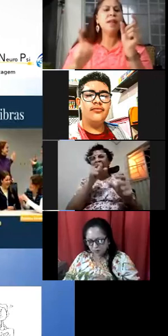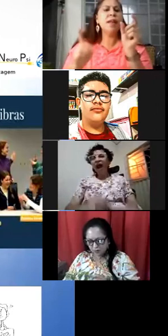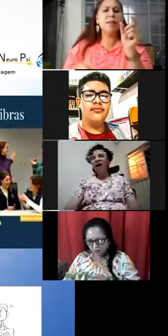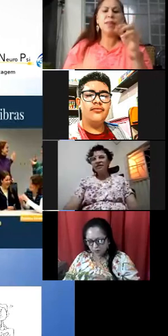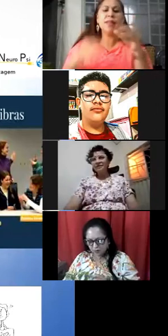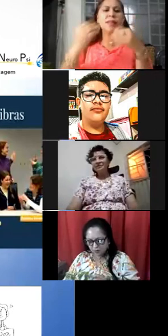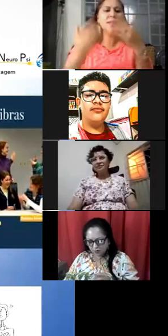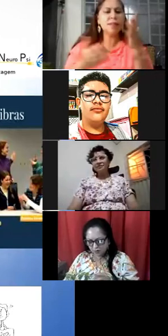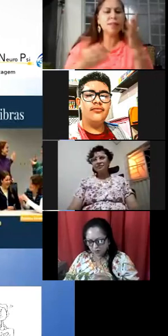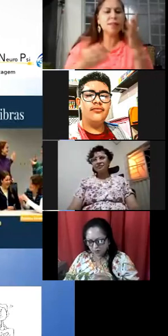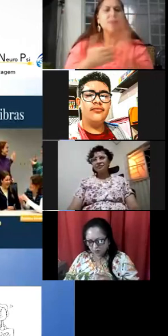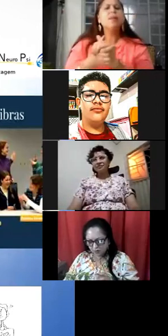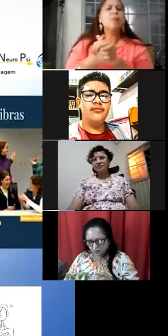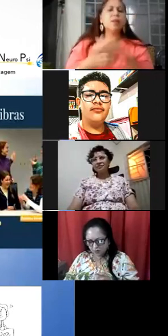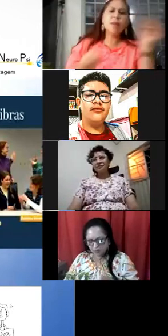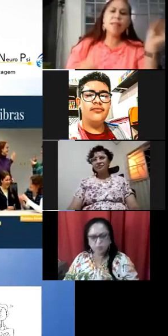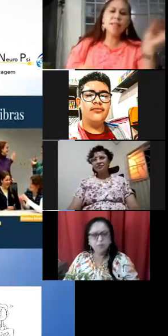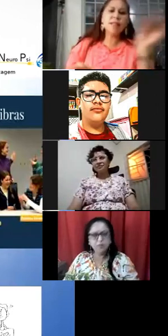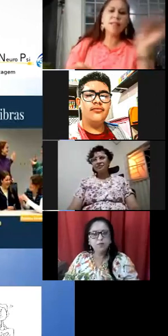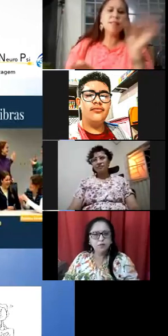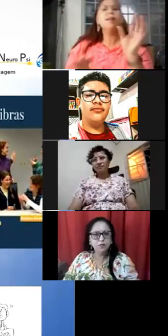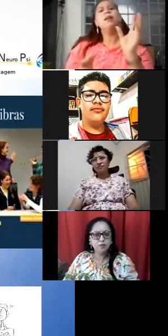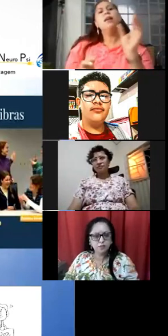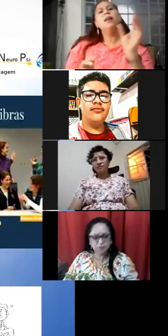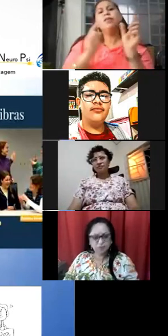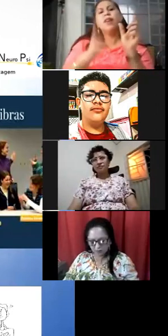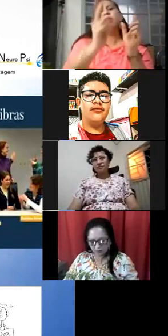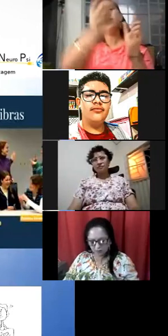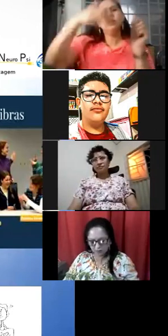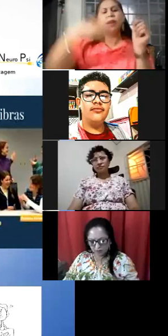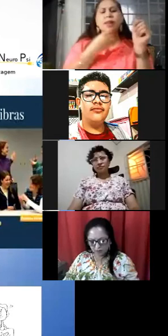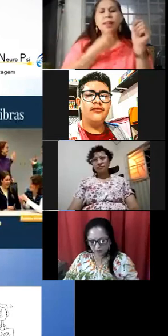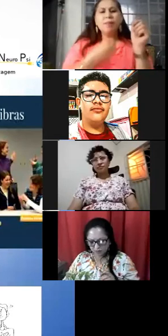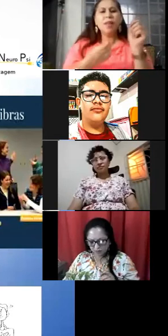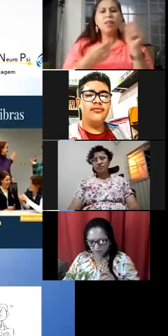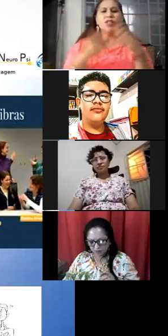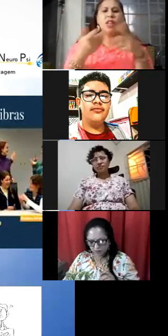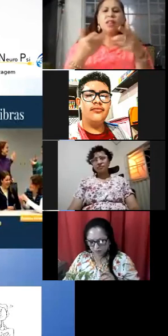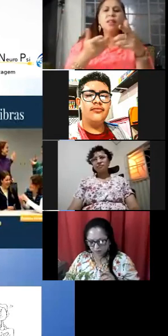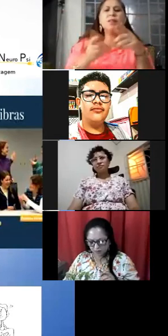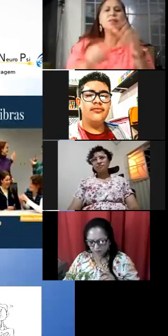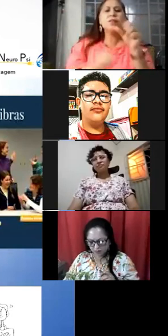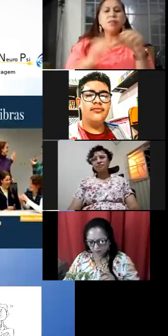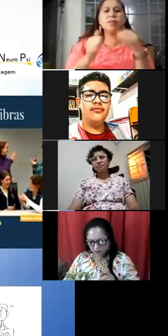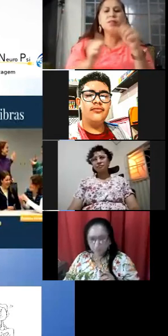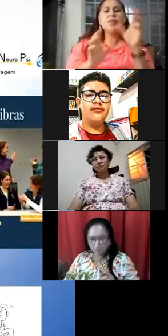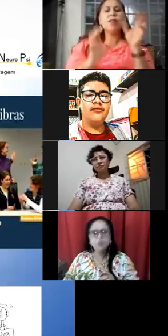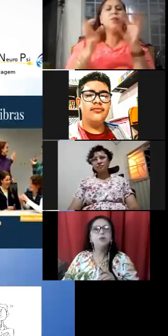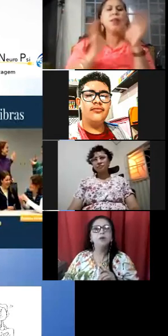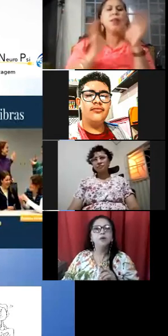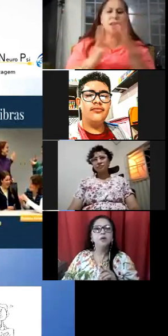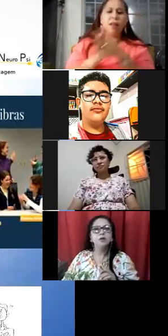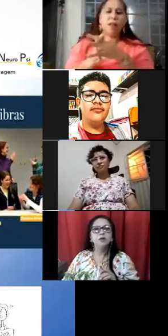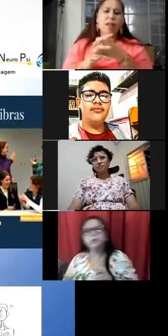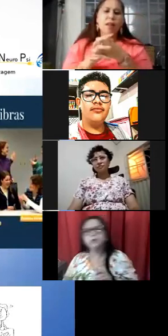menineira, meninice. Mas o menino, ele vai continuar, né? Já em Libras, vocês viram que vai